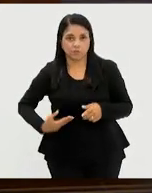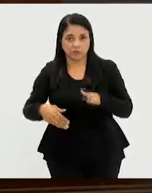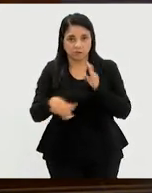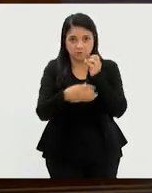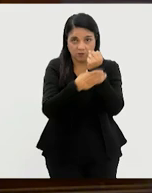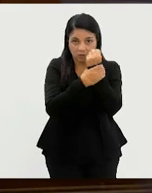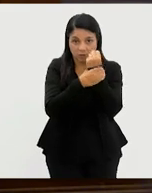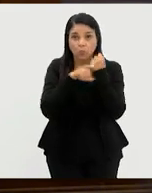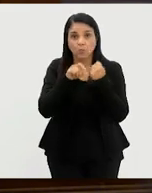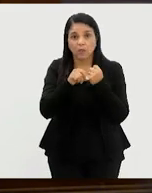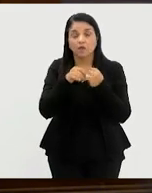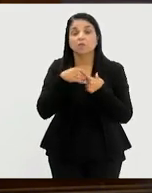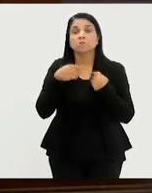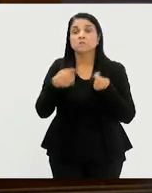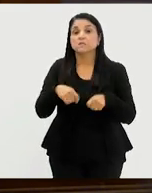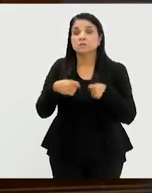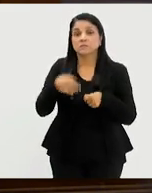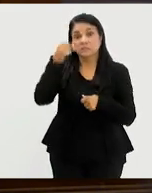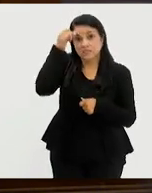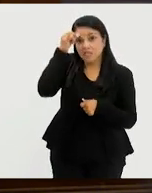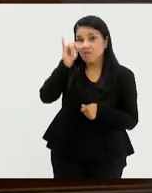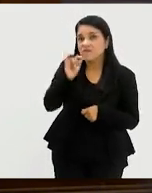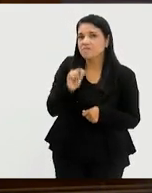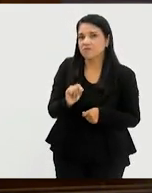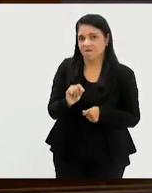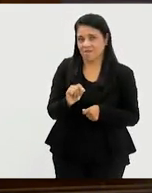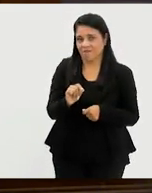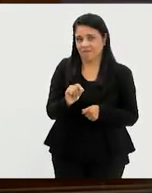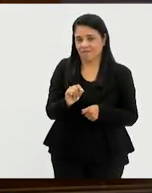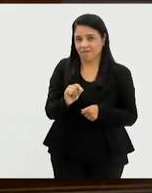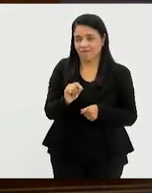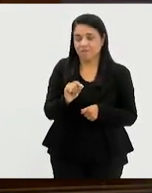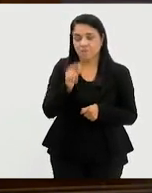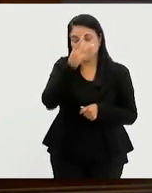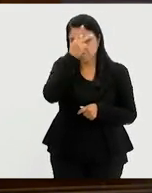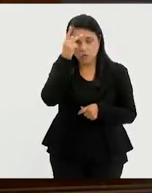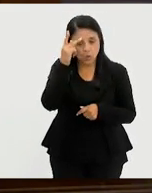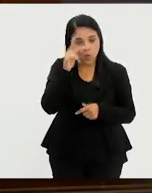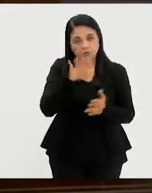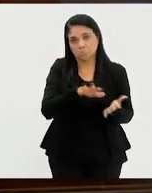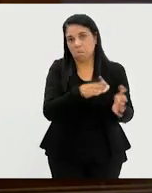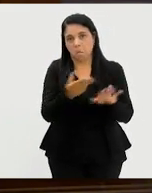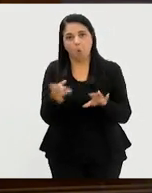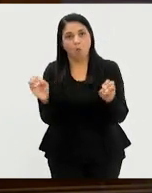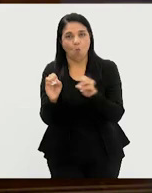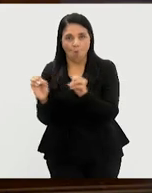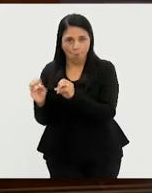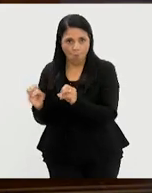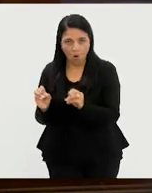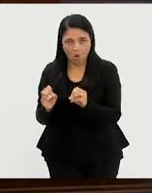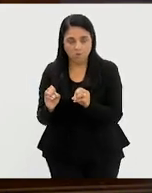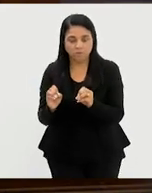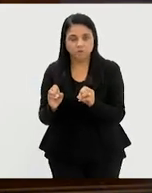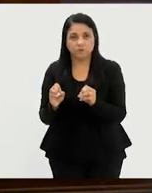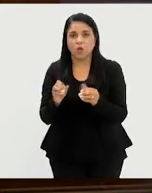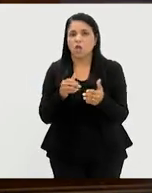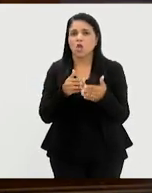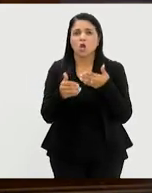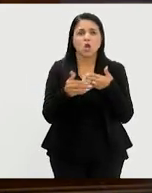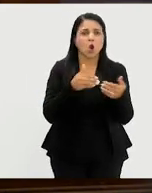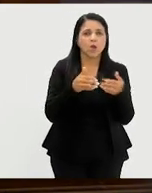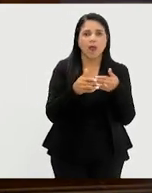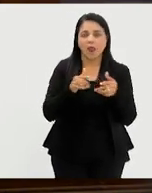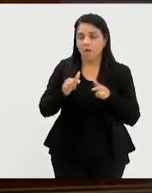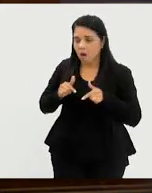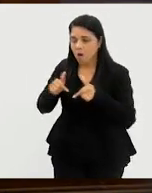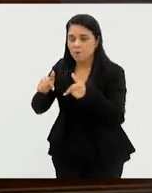a prevenção exatamente para que pessoas não morressem não qualquer situação dentro das favelas